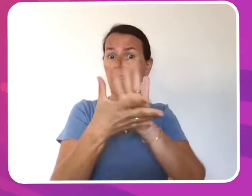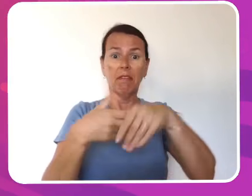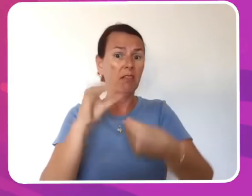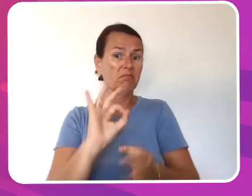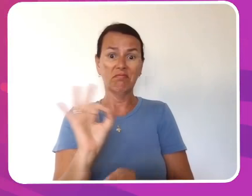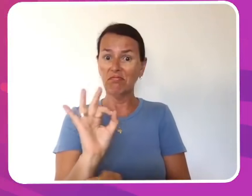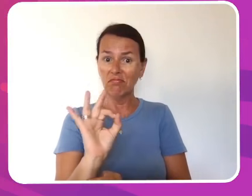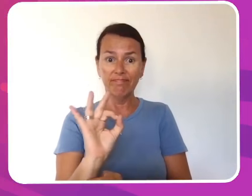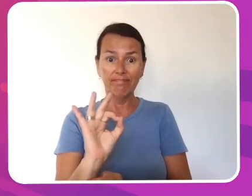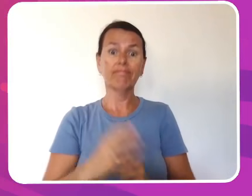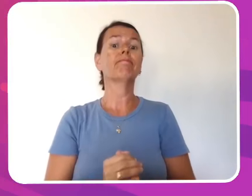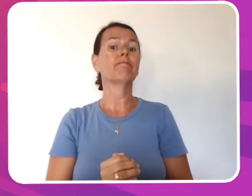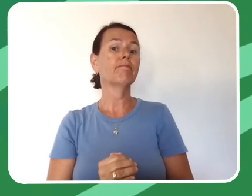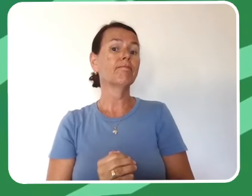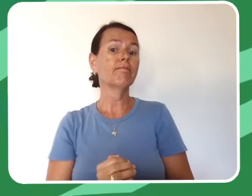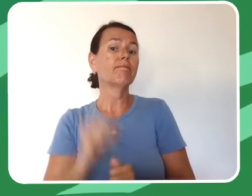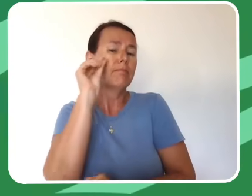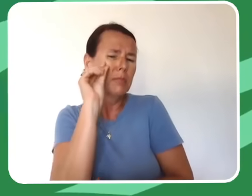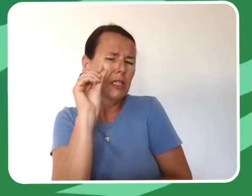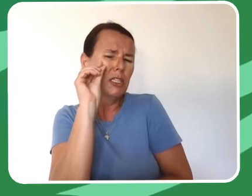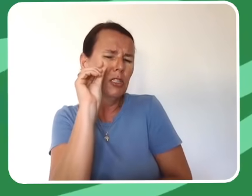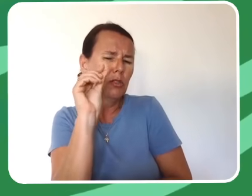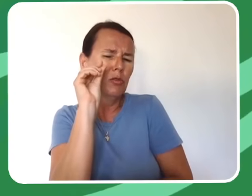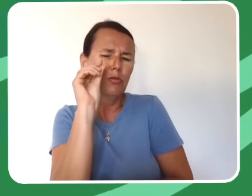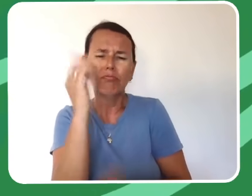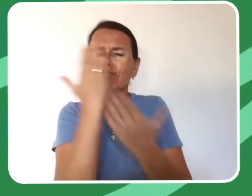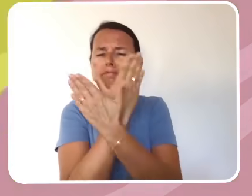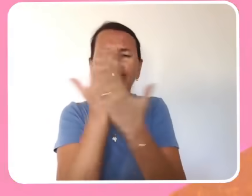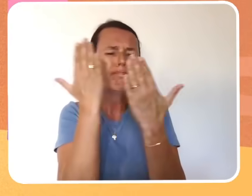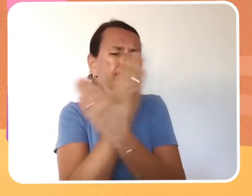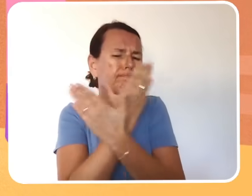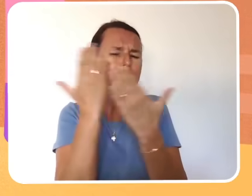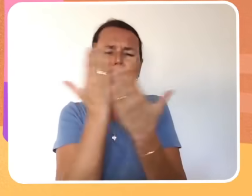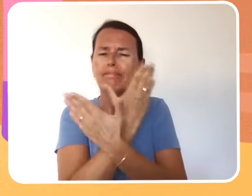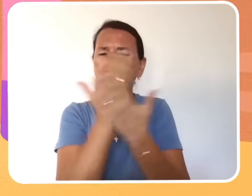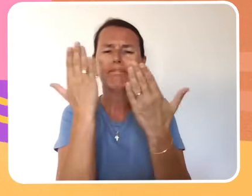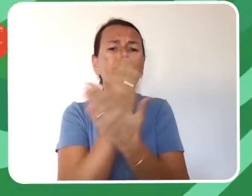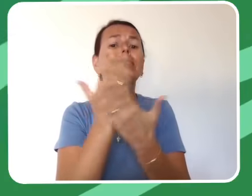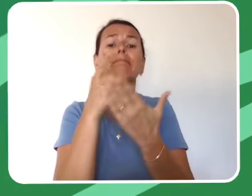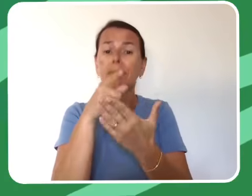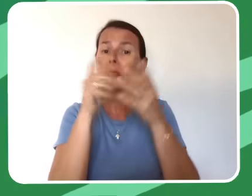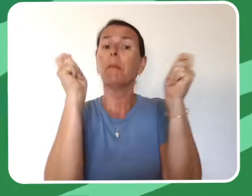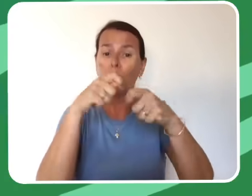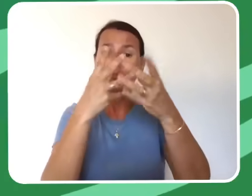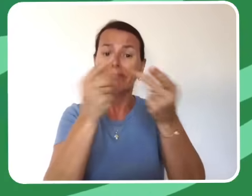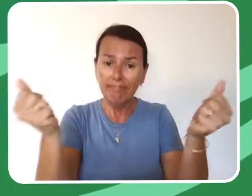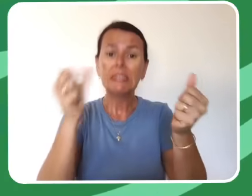a gente não lava a mão. É pequenino, menor do que um anel,